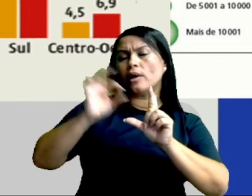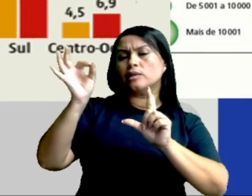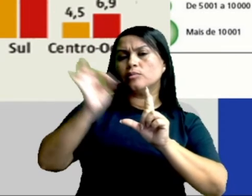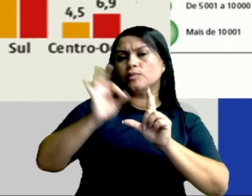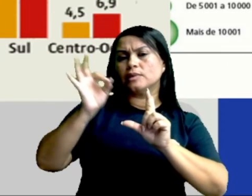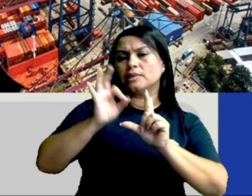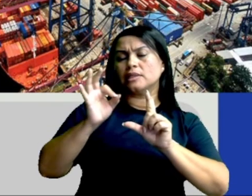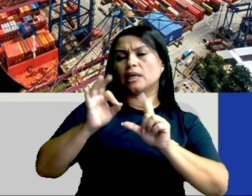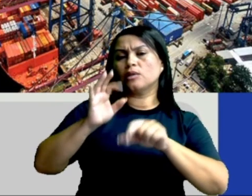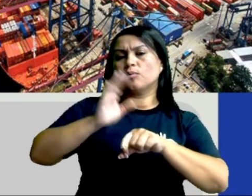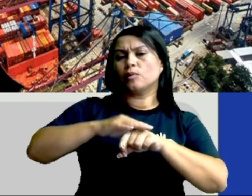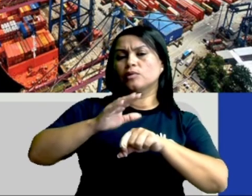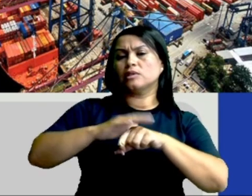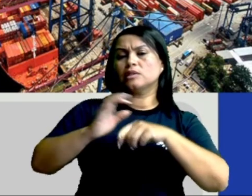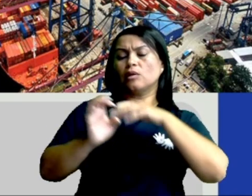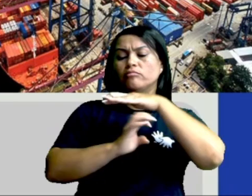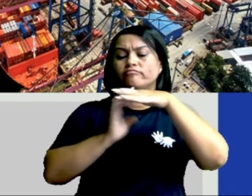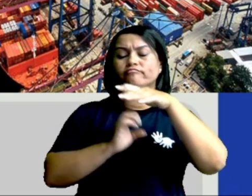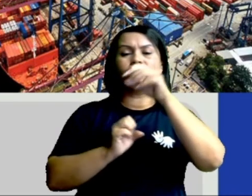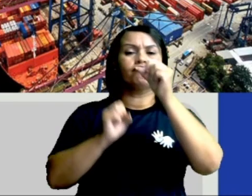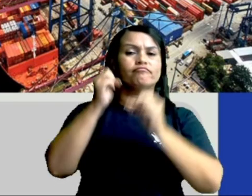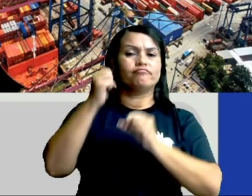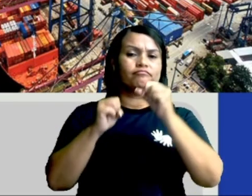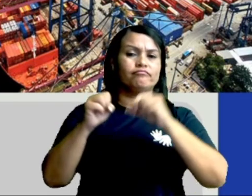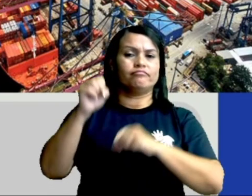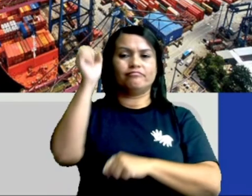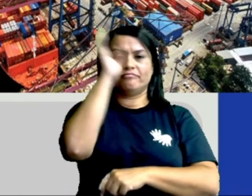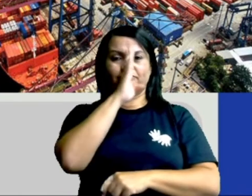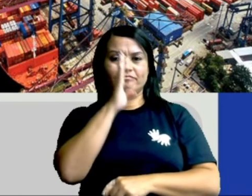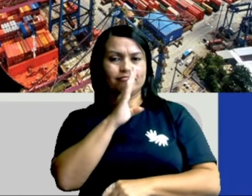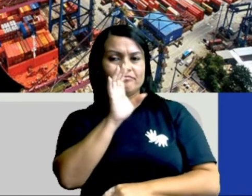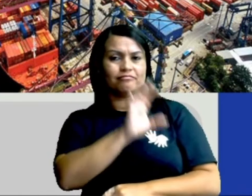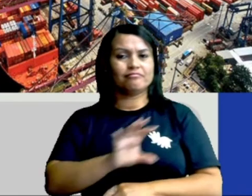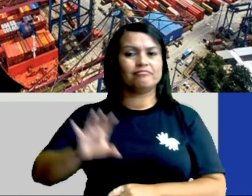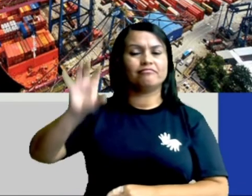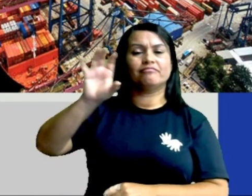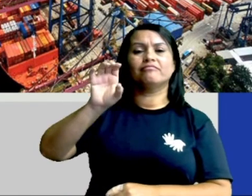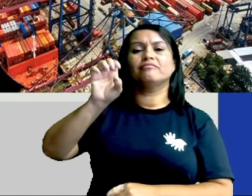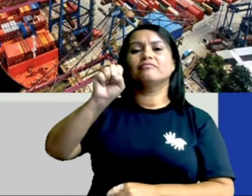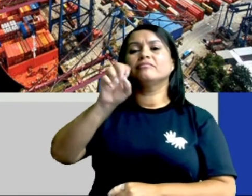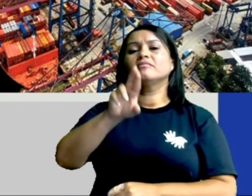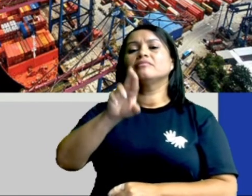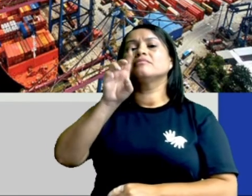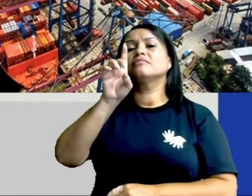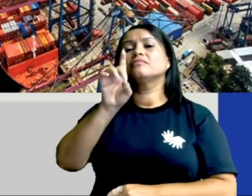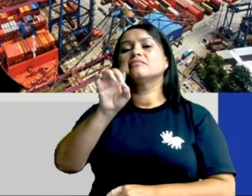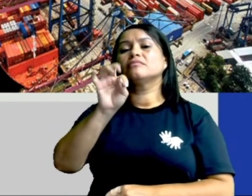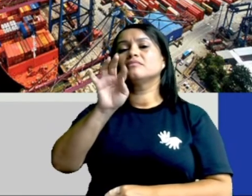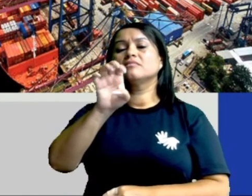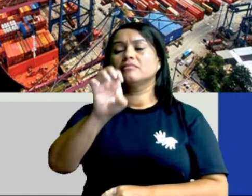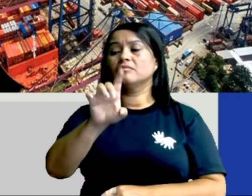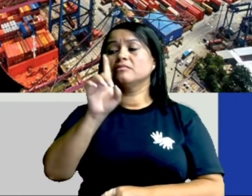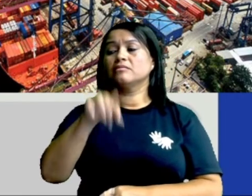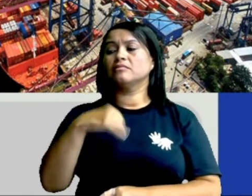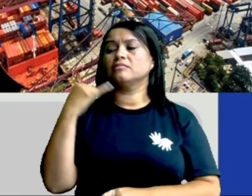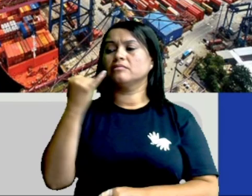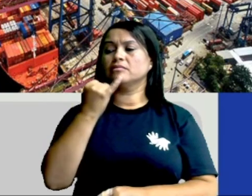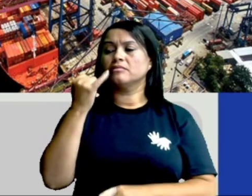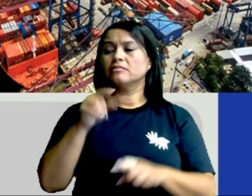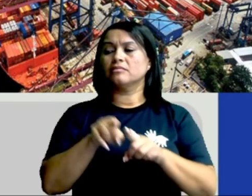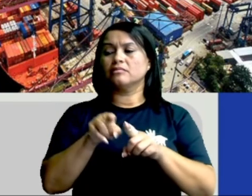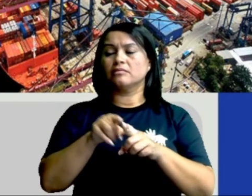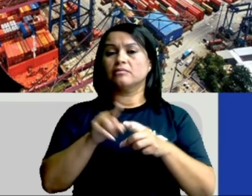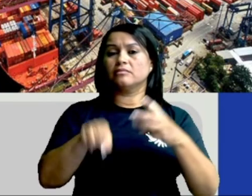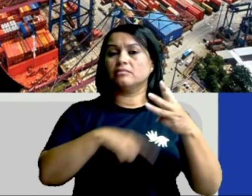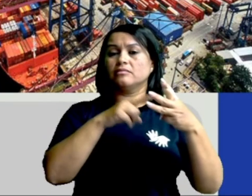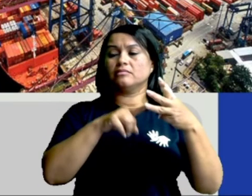produção industrial brasileira está na região sudeste. E o setor terciário, né, a região é muito dinâmica, a atividade comercial é importantíssima, e aí eu